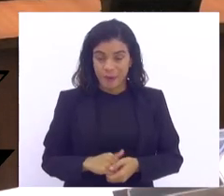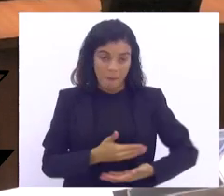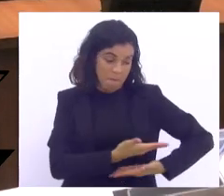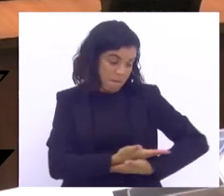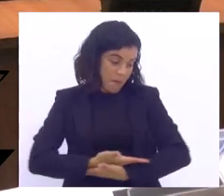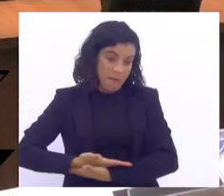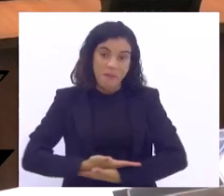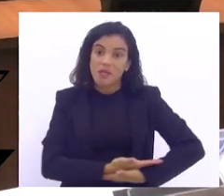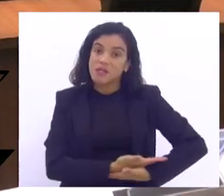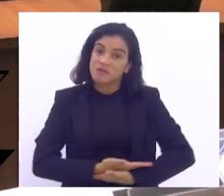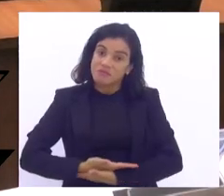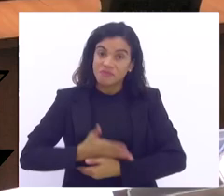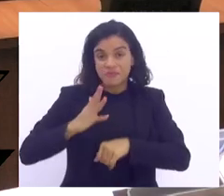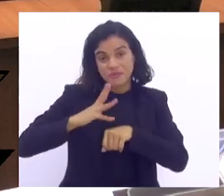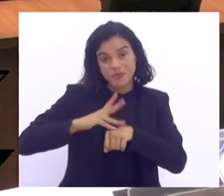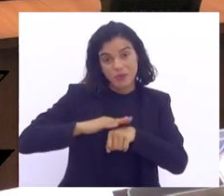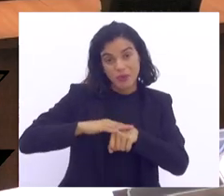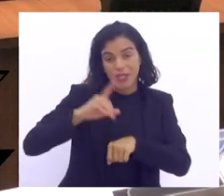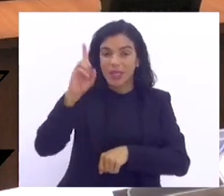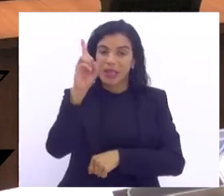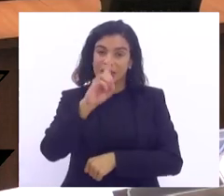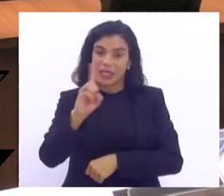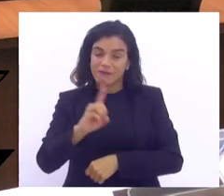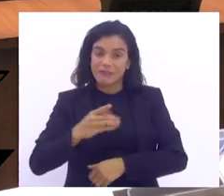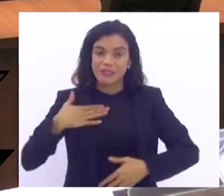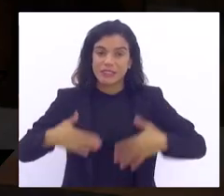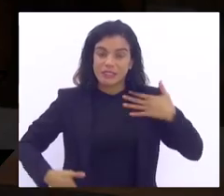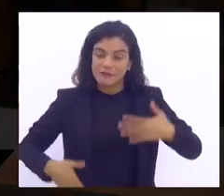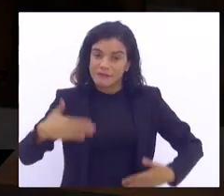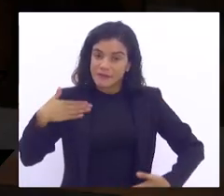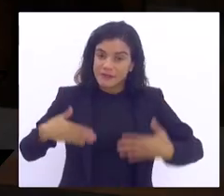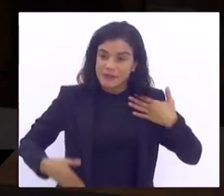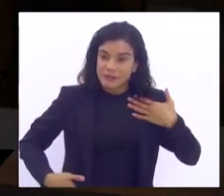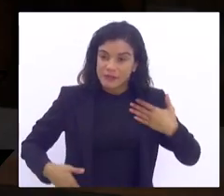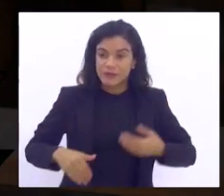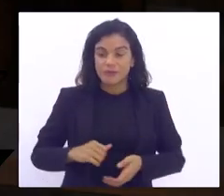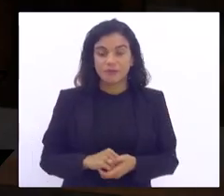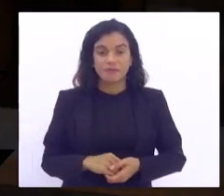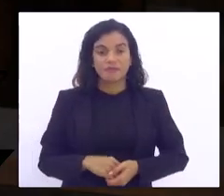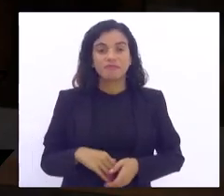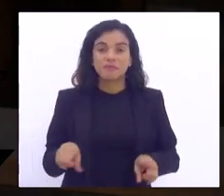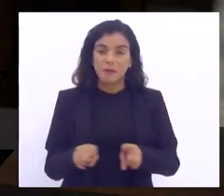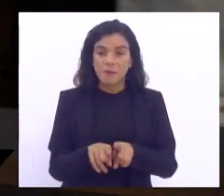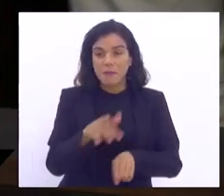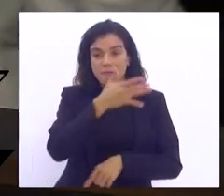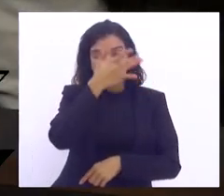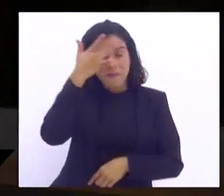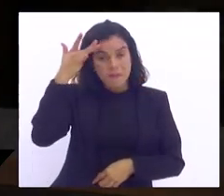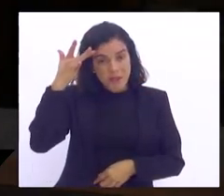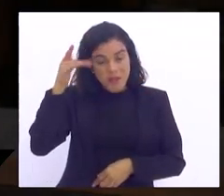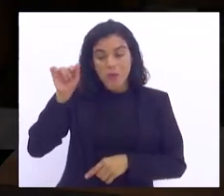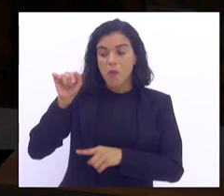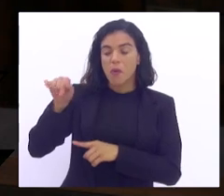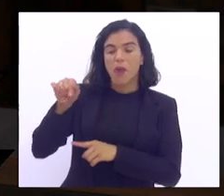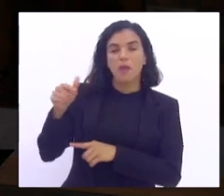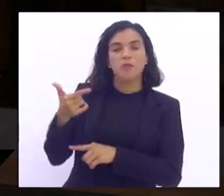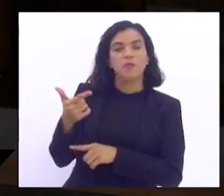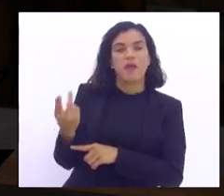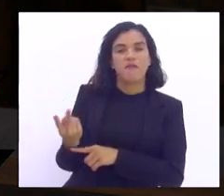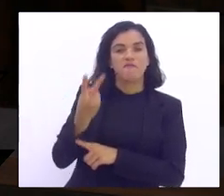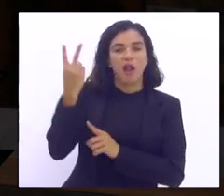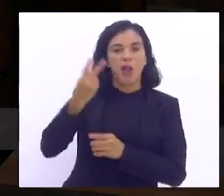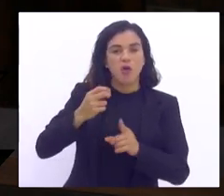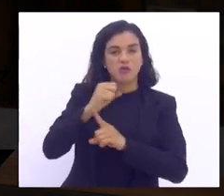Bebês, doentes, deficientes físicos e de pessoas consideradas sem valor